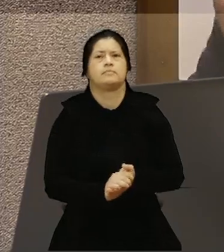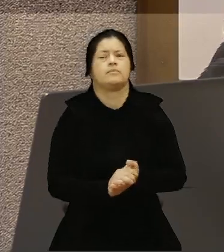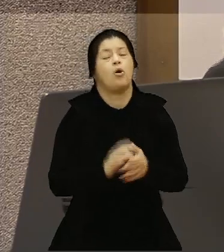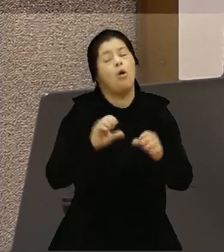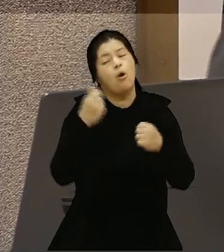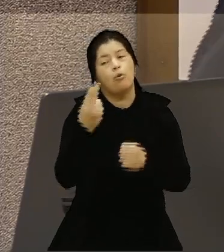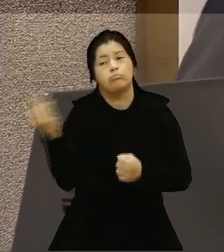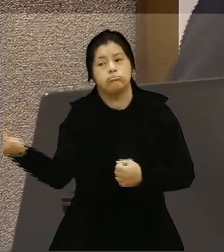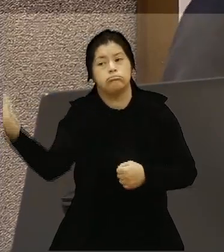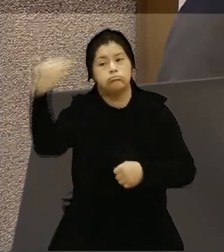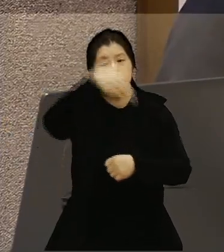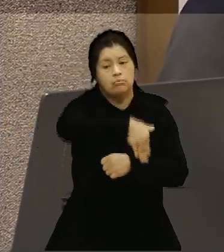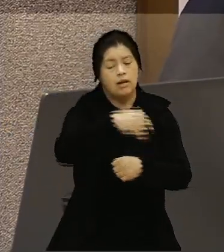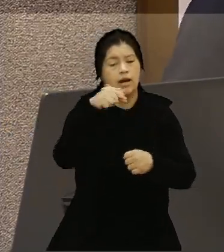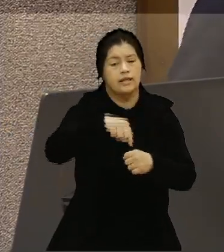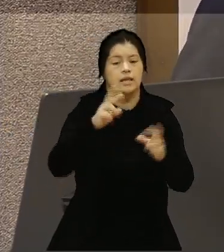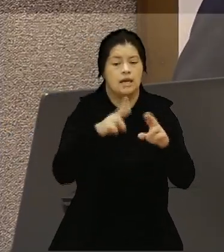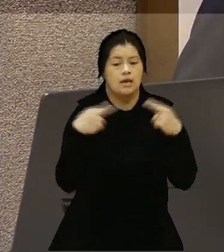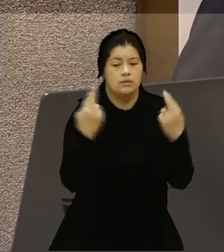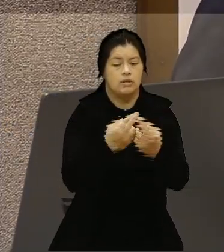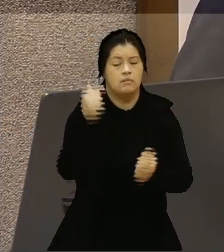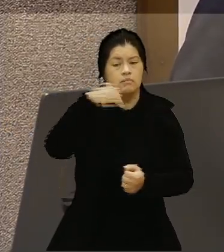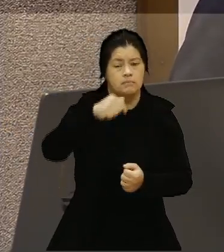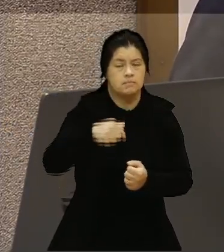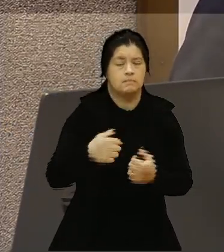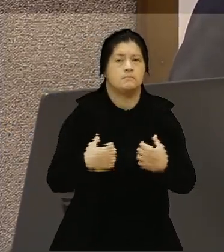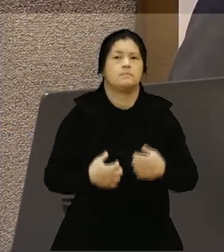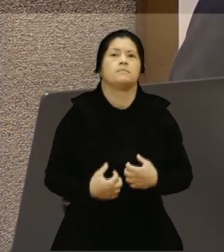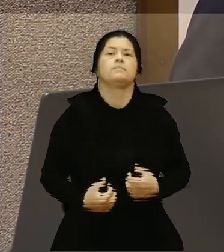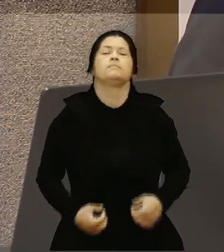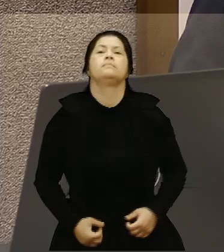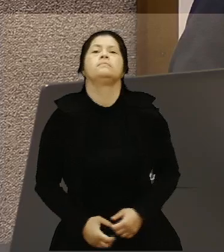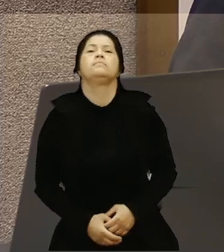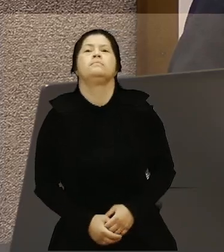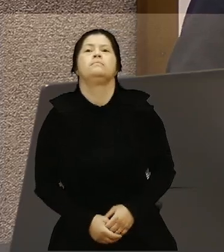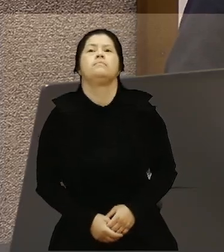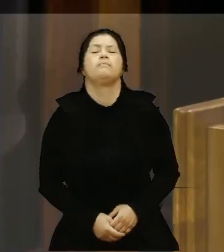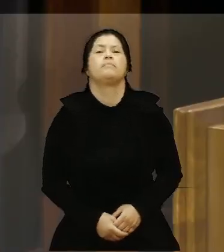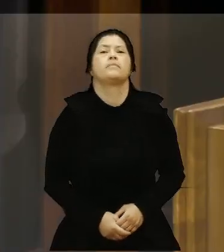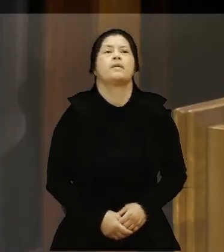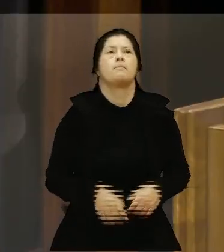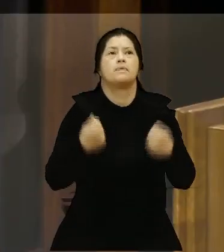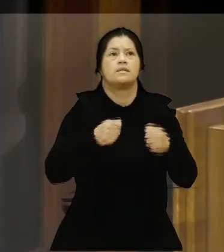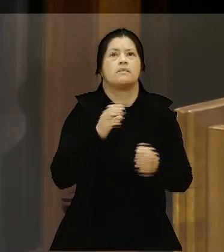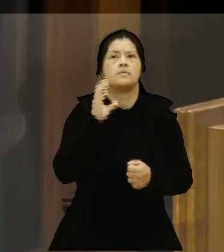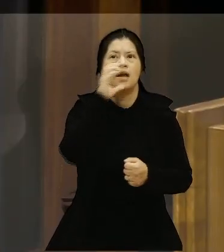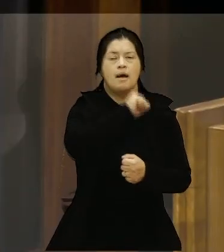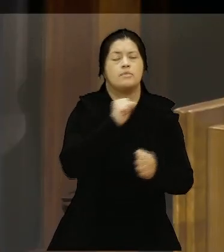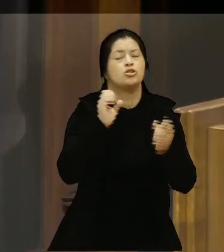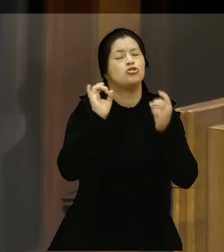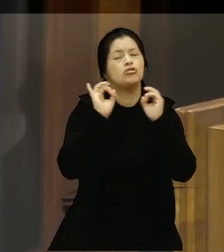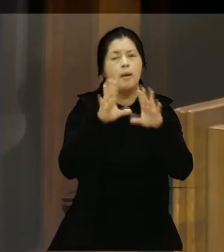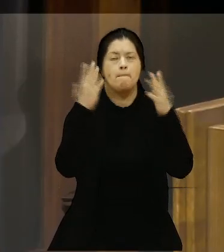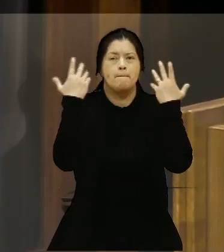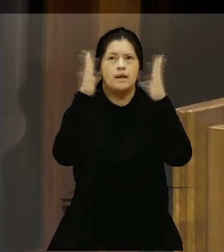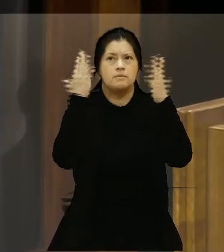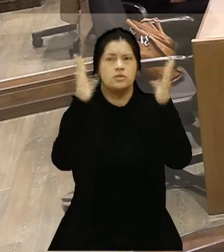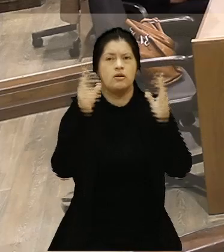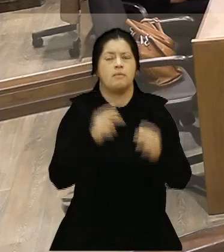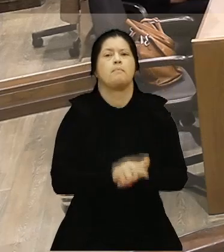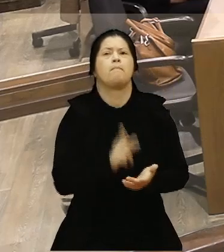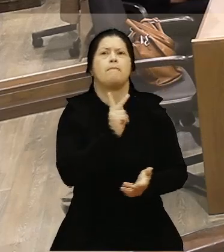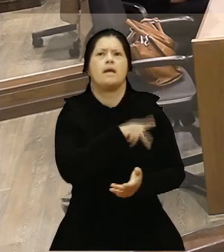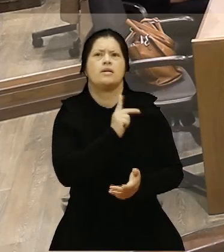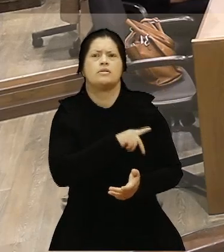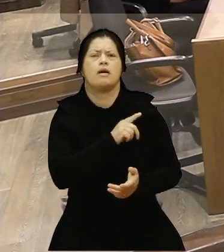cá, inclusive. Quem que tinha me pedido? Pode falar. Tentando ser breve, que o tempo está acabando, só parabenizar o vereador Pedro por